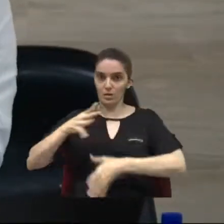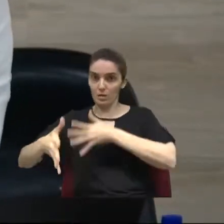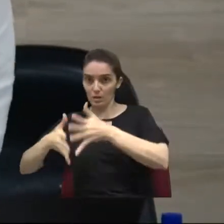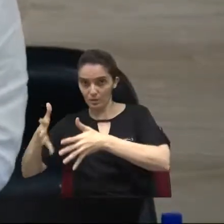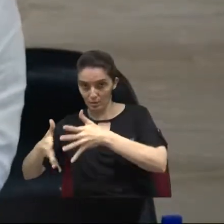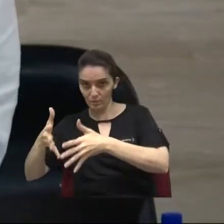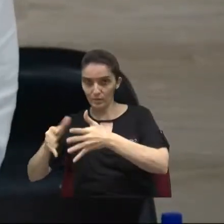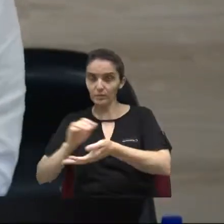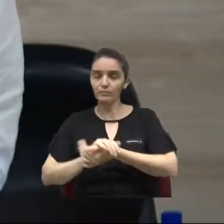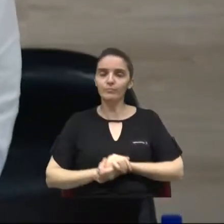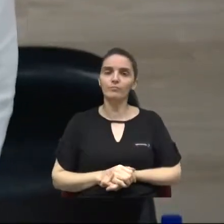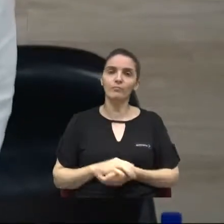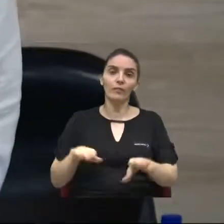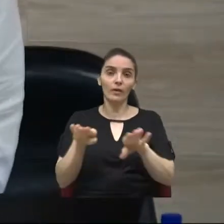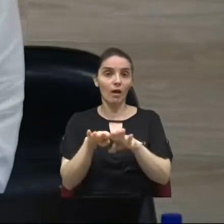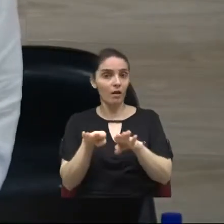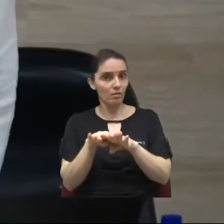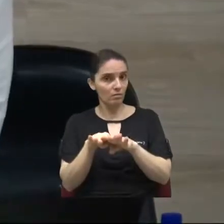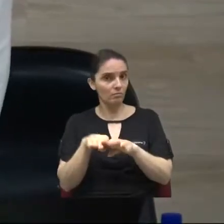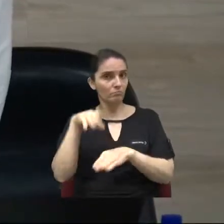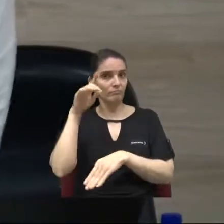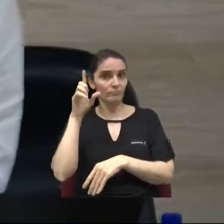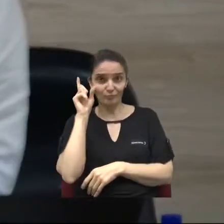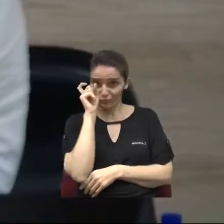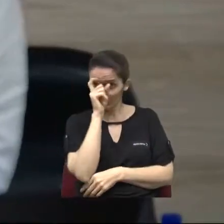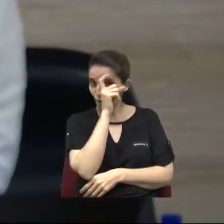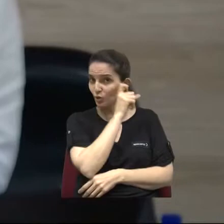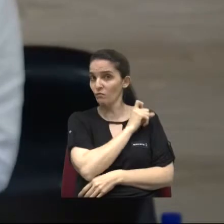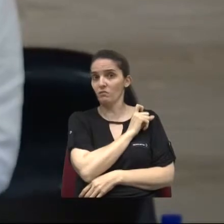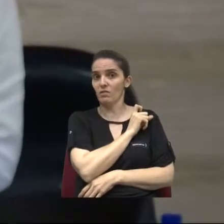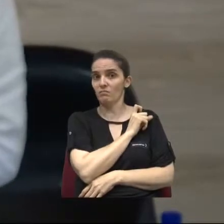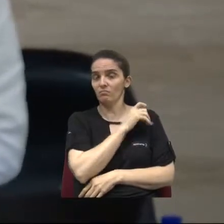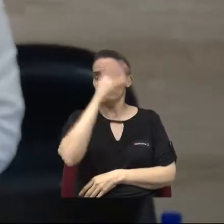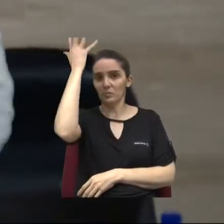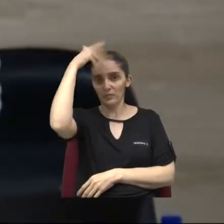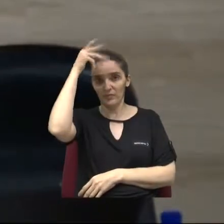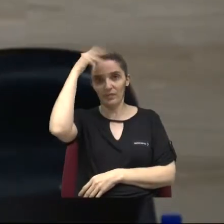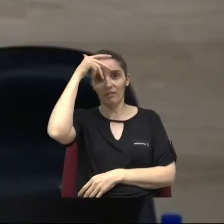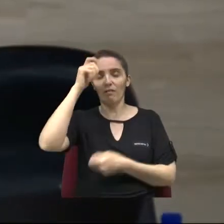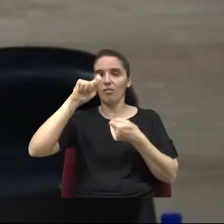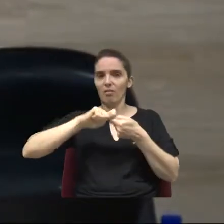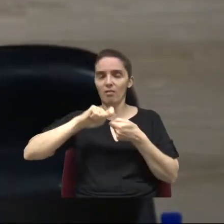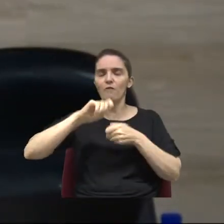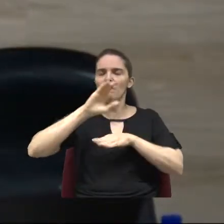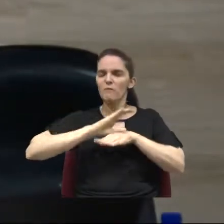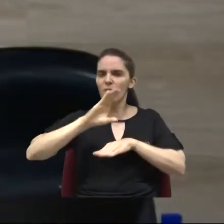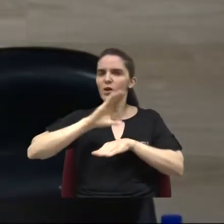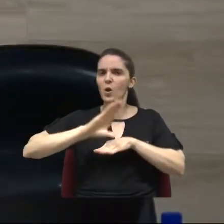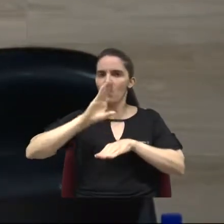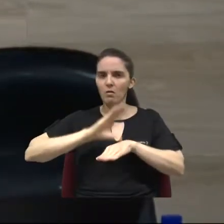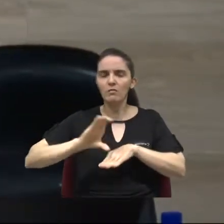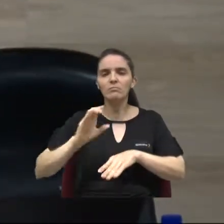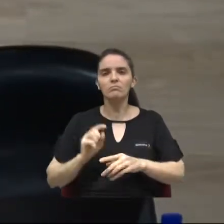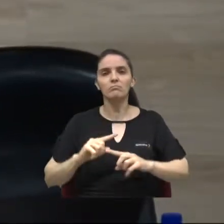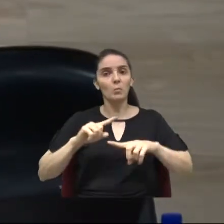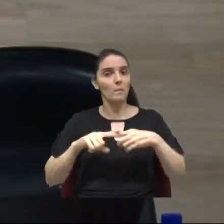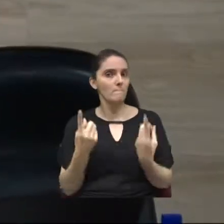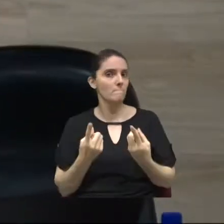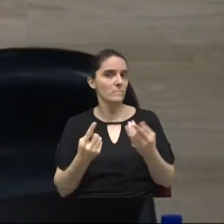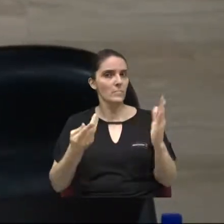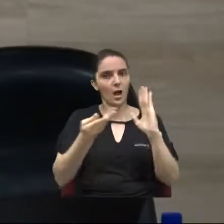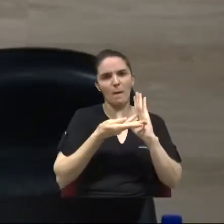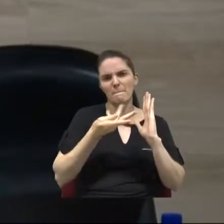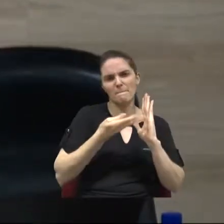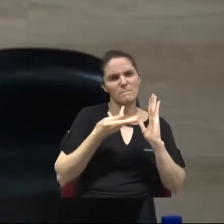É extremamente difícil, já fiz curso, mas proficiência é